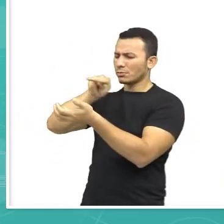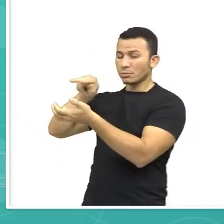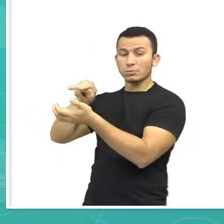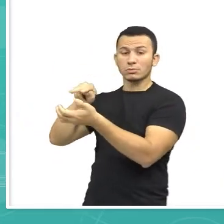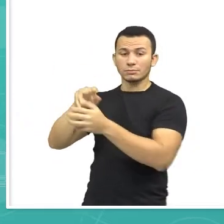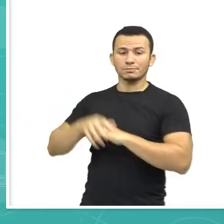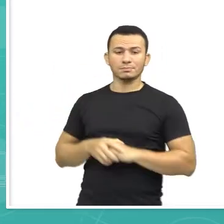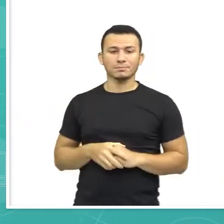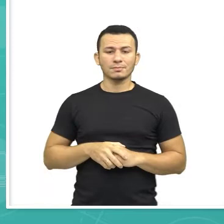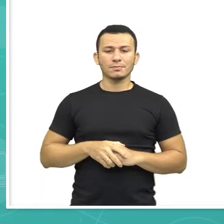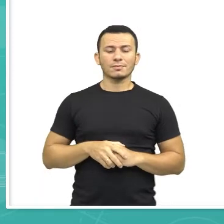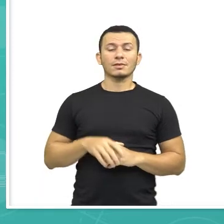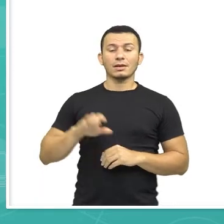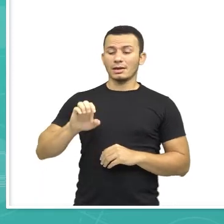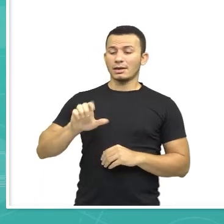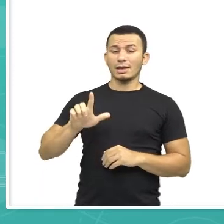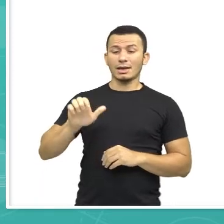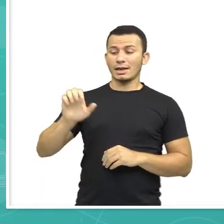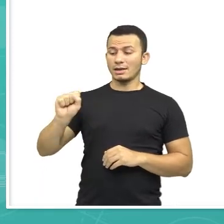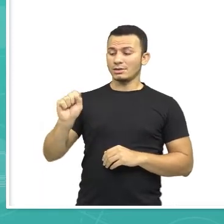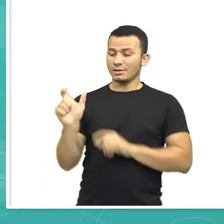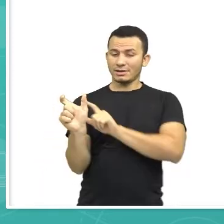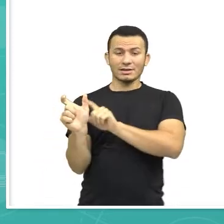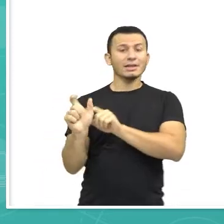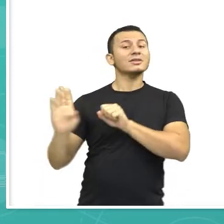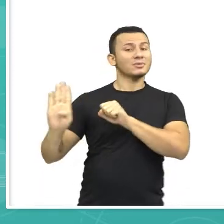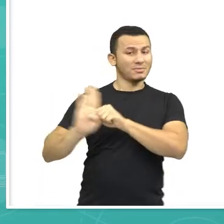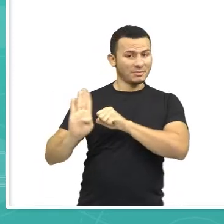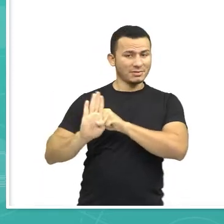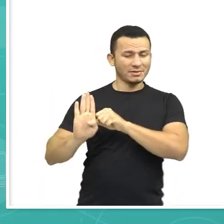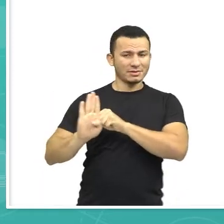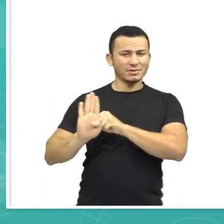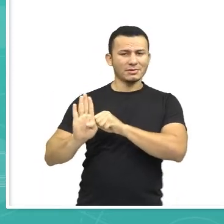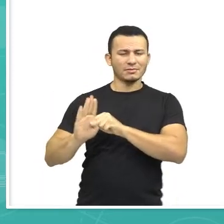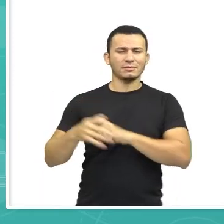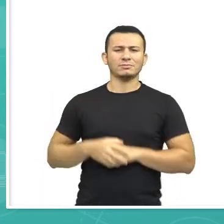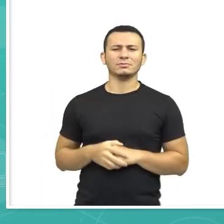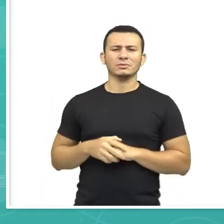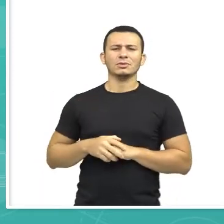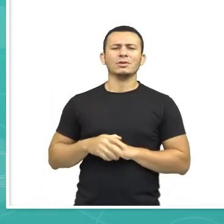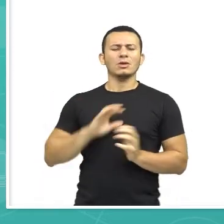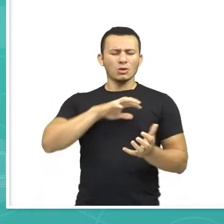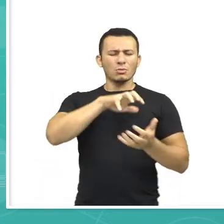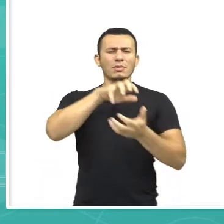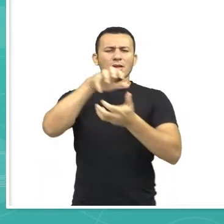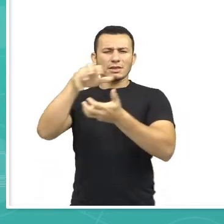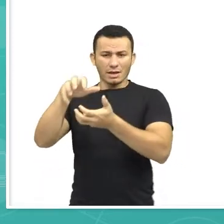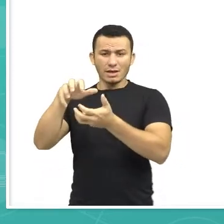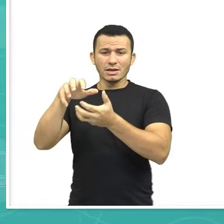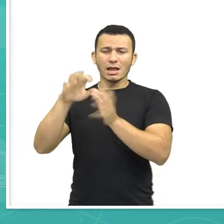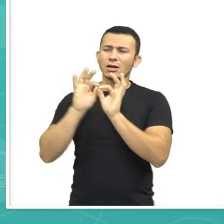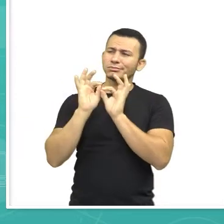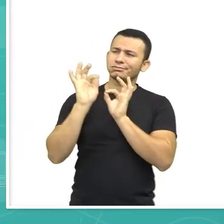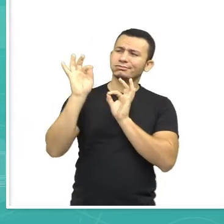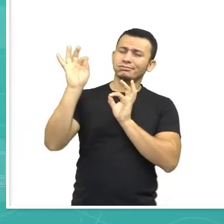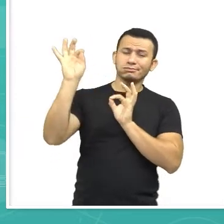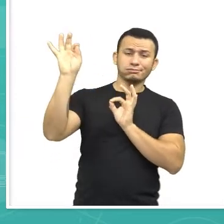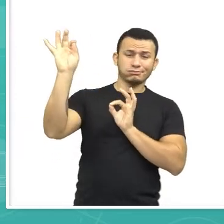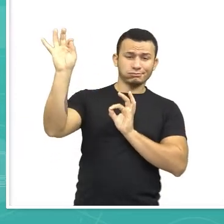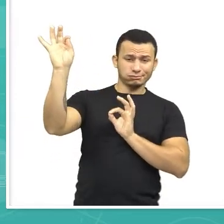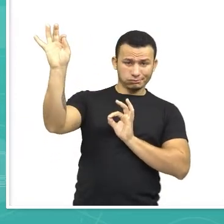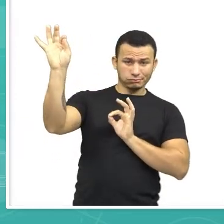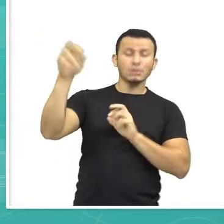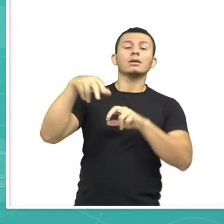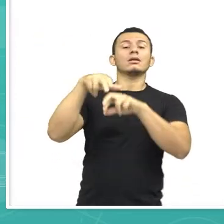outro substantivo aqui, ó. Eles estão muito distantes. Olha só. Por